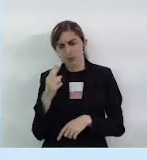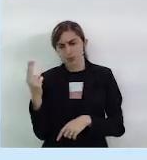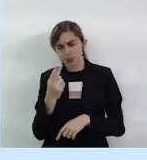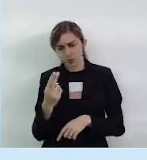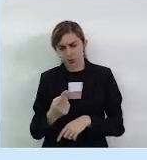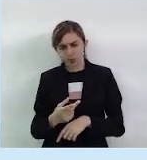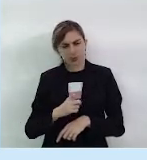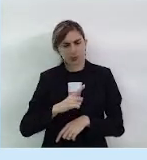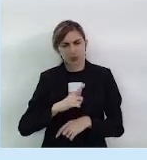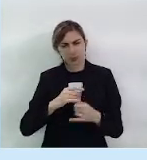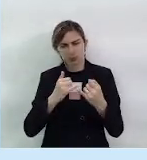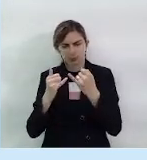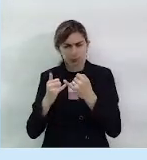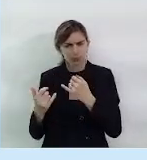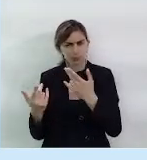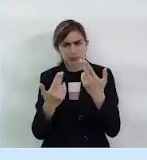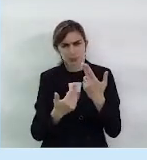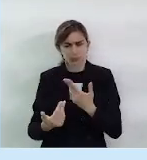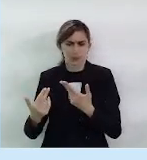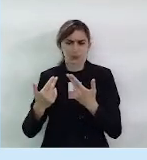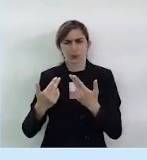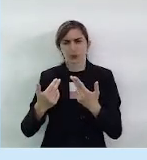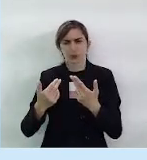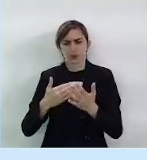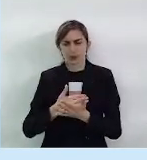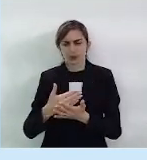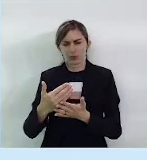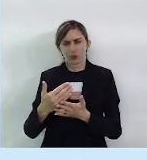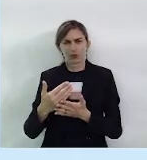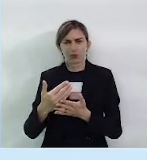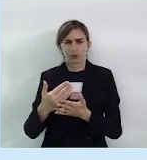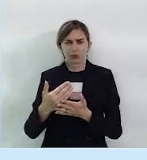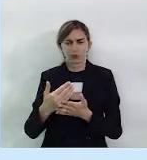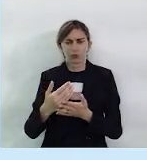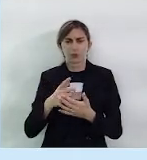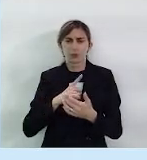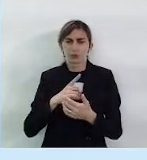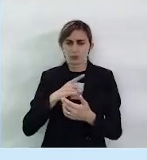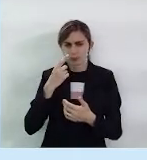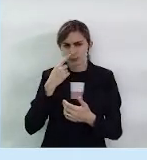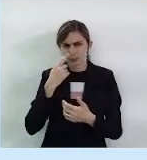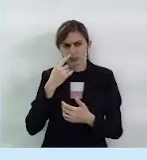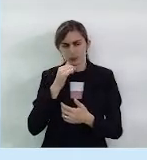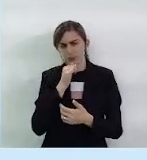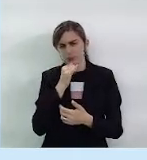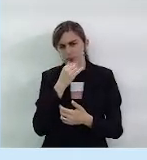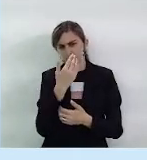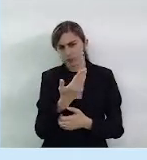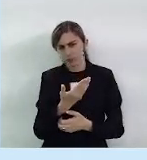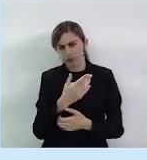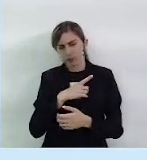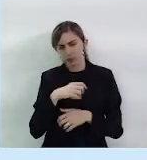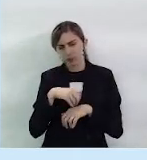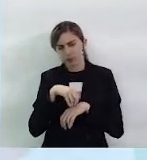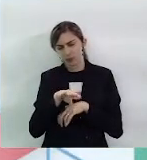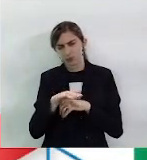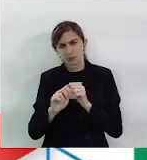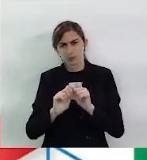nomes que têm a mesma raiz ou origem etimológica. Olha o exemplo que eu coloquei aqui no